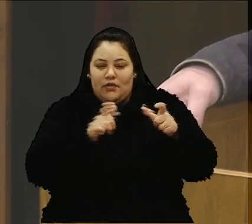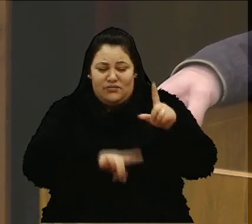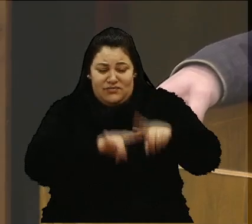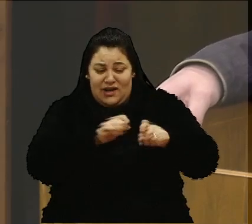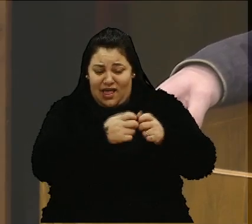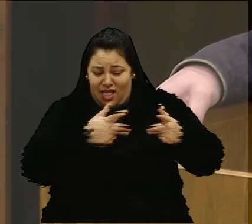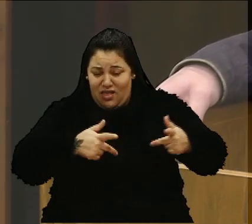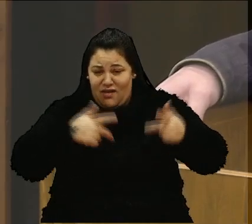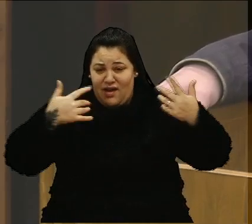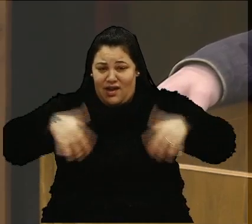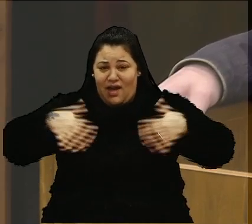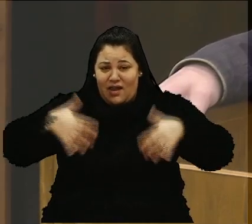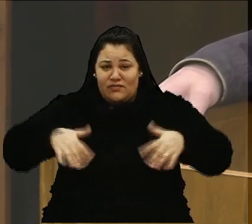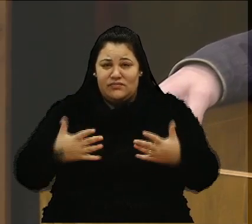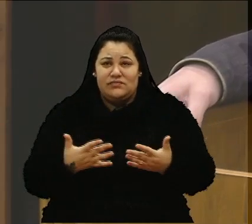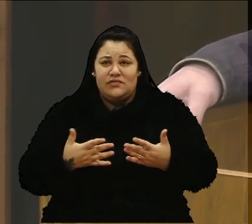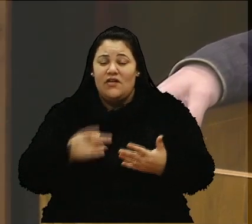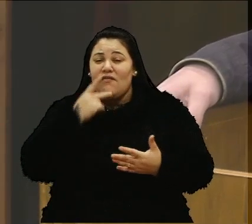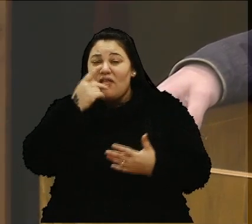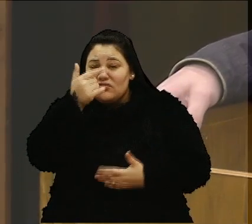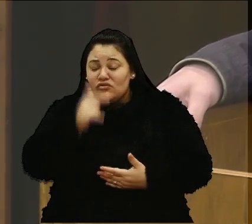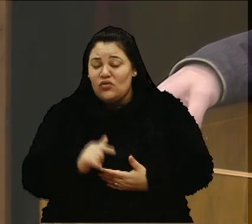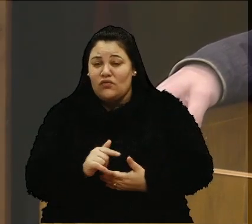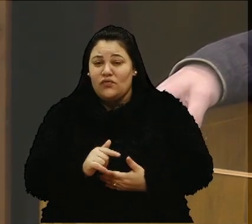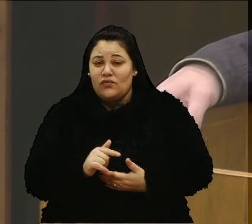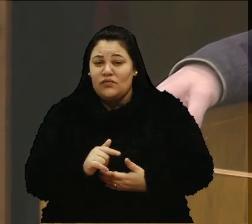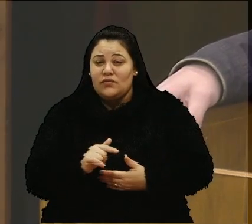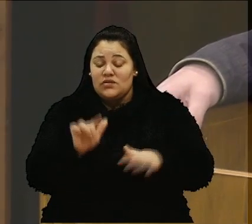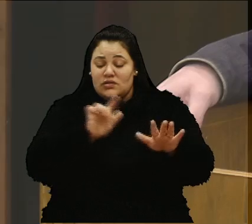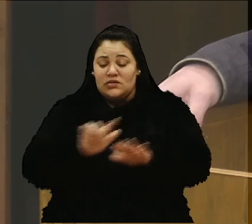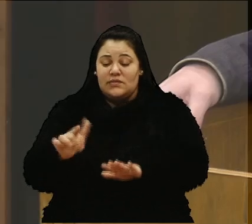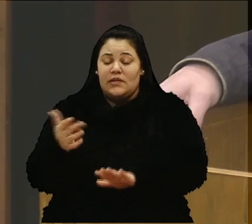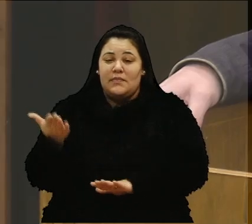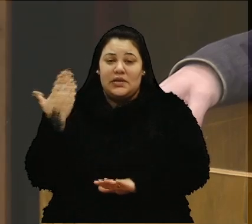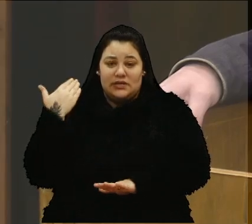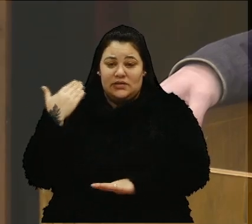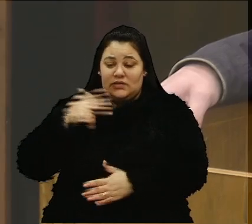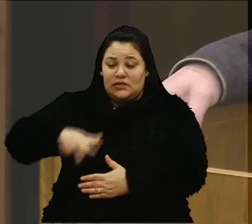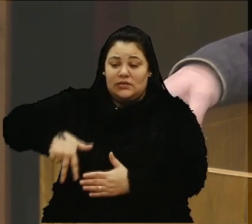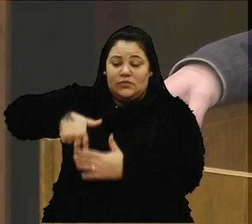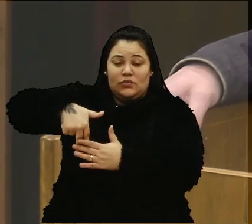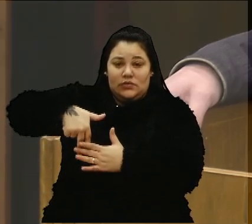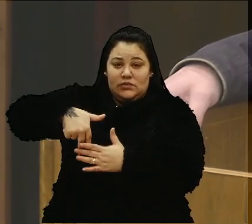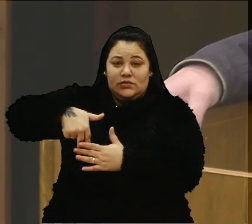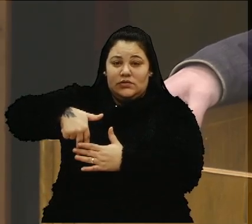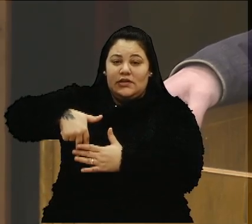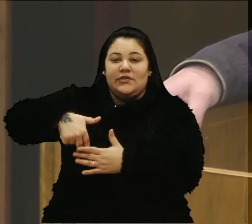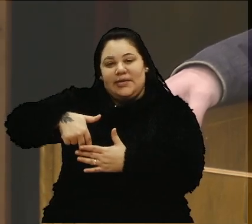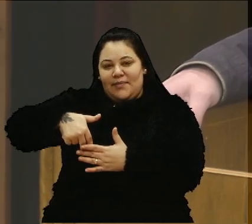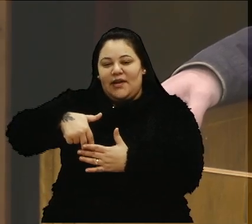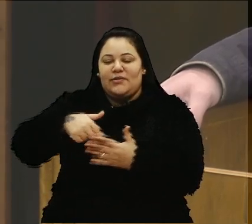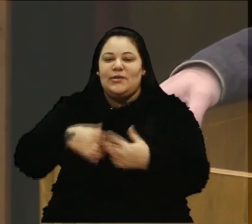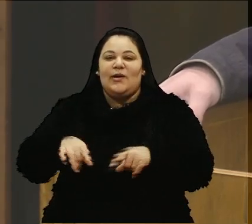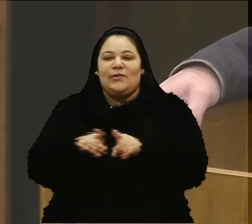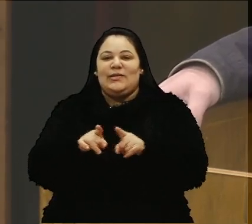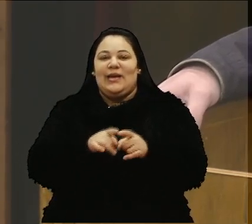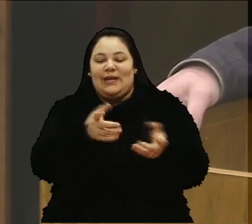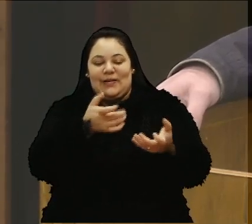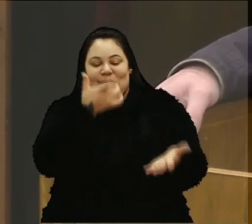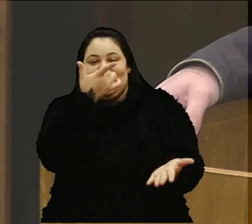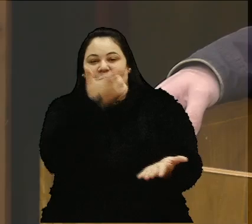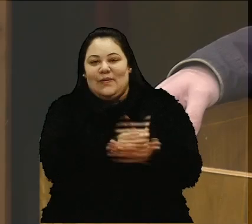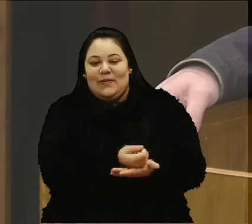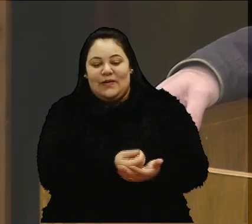supermercado. Reforço o que eu falei semana passada na tribuna. Quis comprar com o dinheiro do